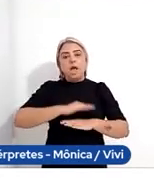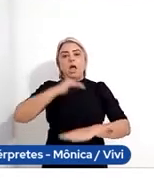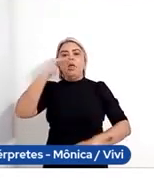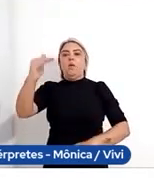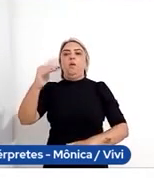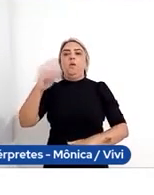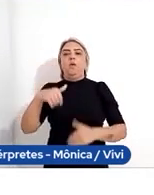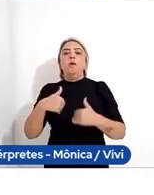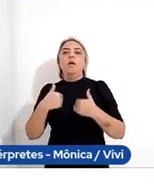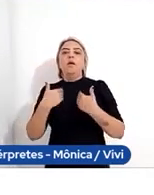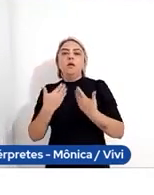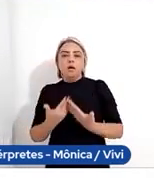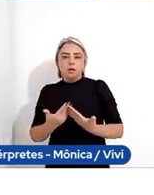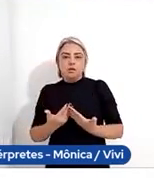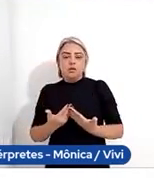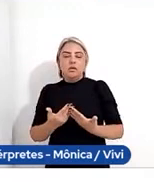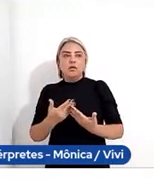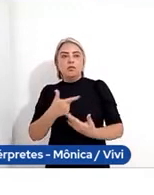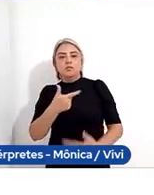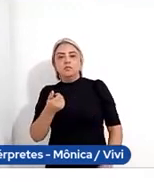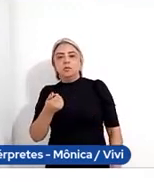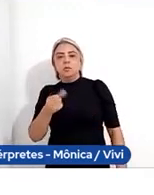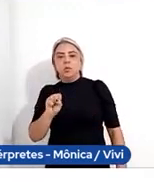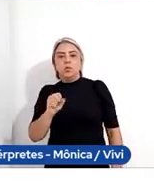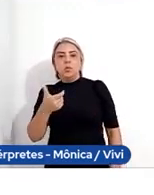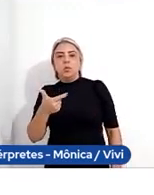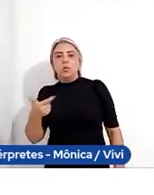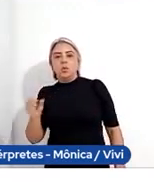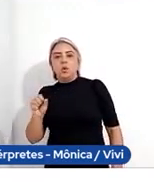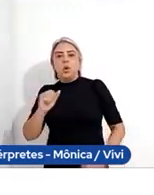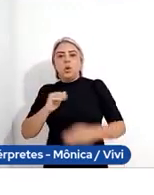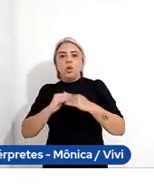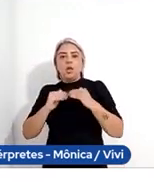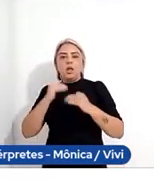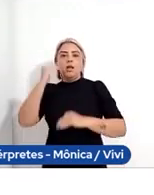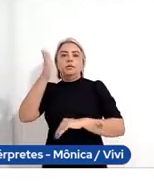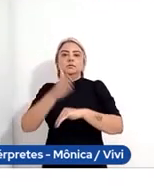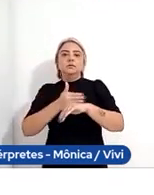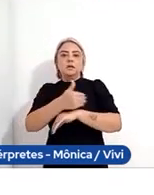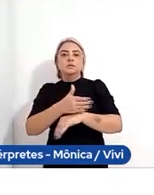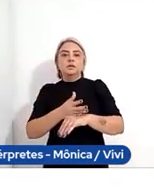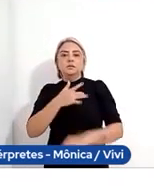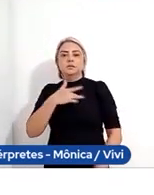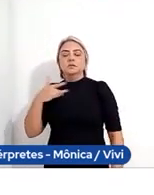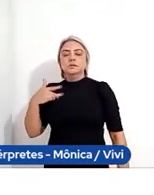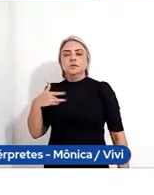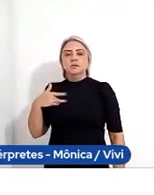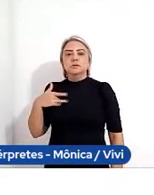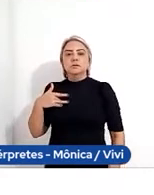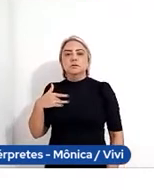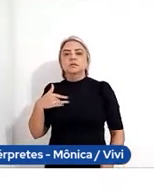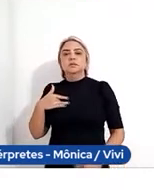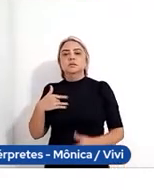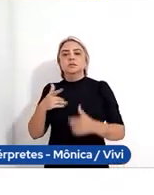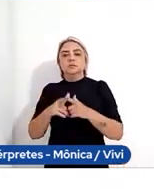E a partir de 2008, 2009, quando tem um salto grande do acesso brasileiro à saúde, o aumento